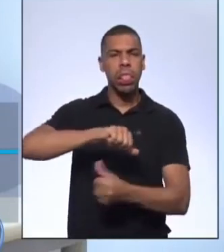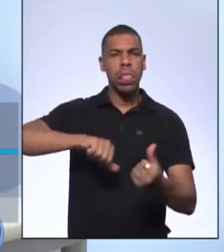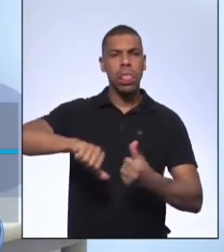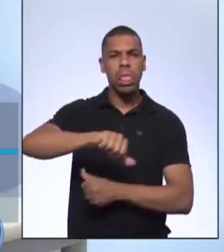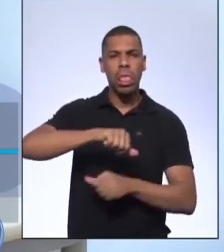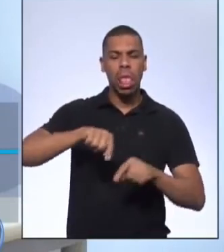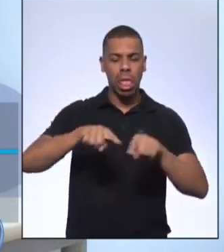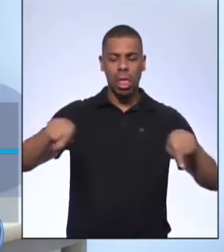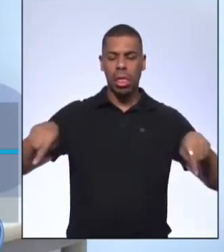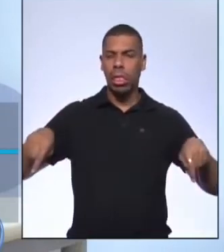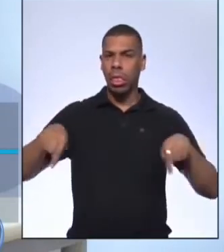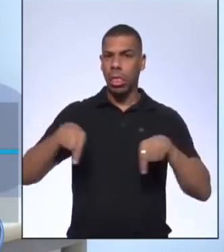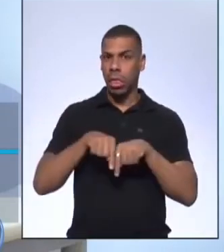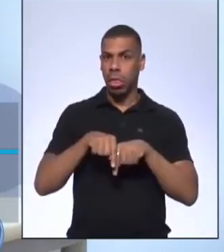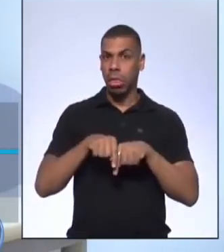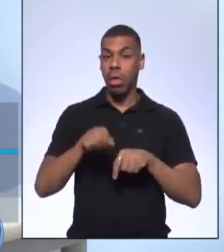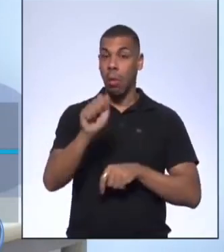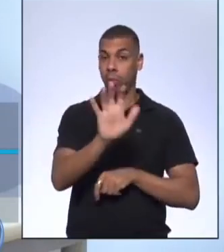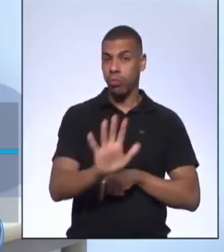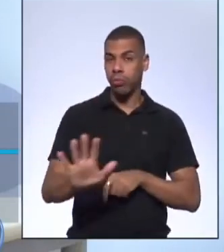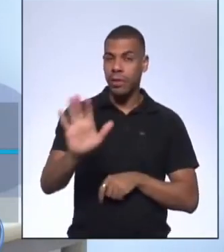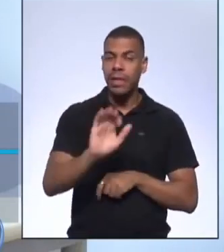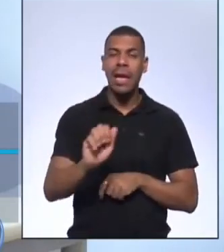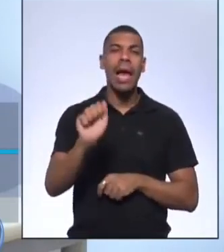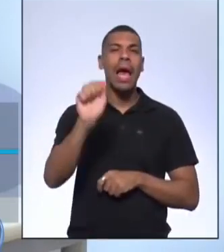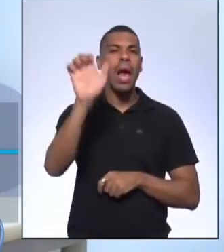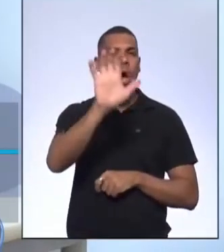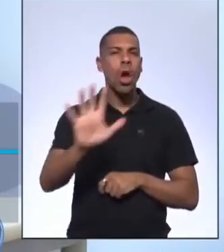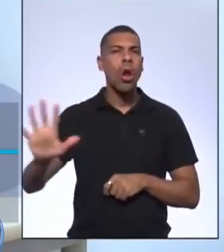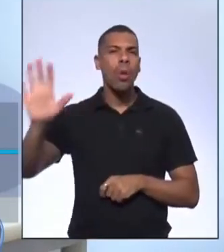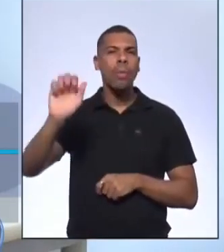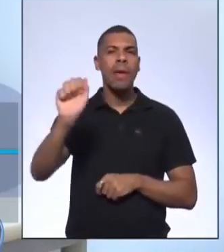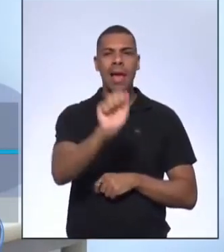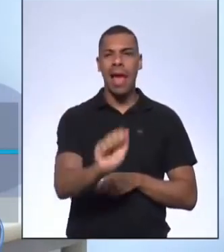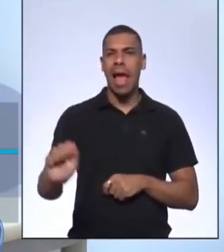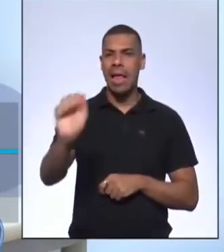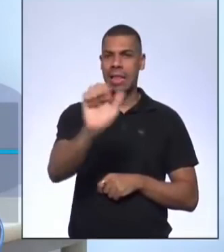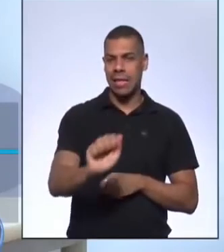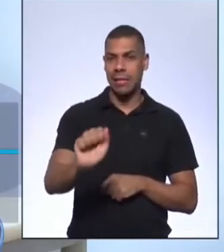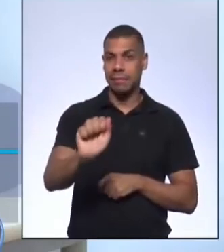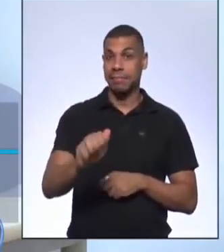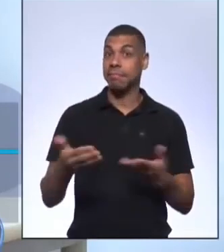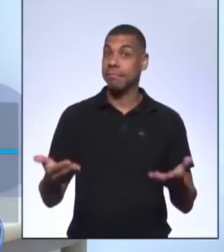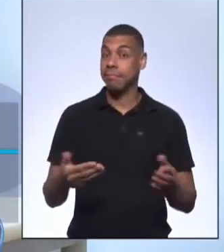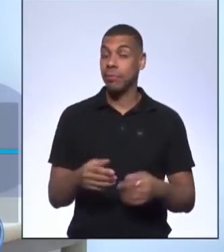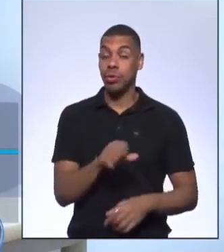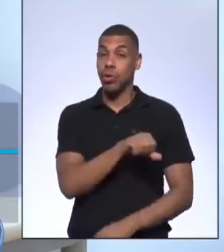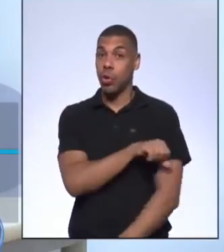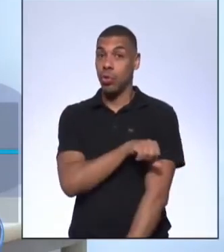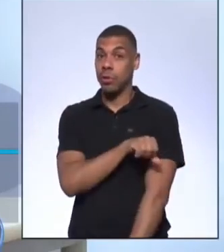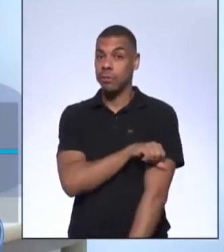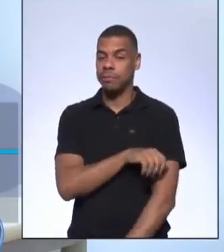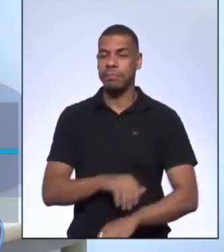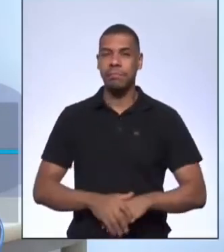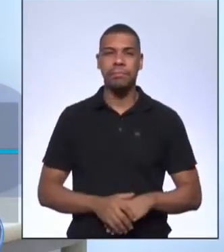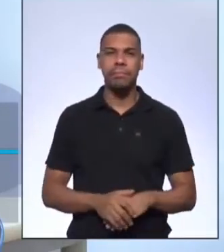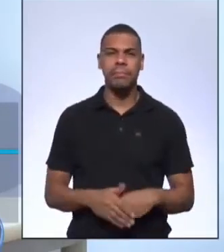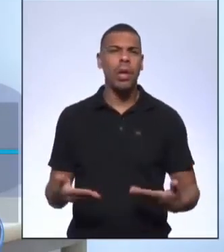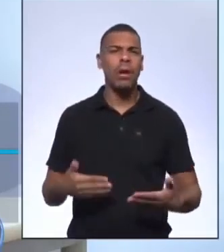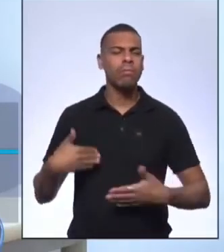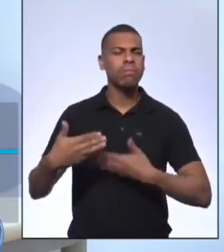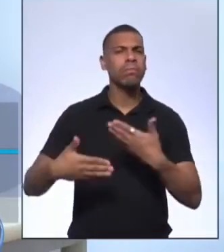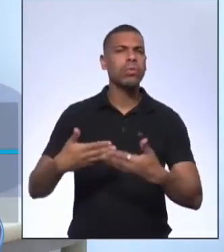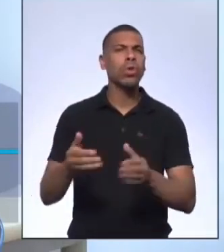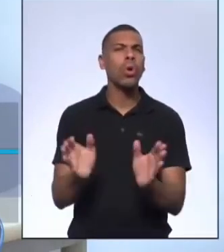Transformações territoriais, Oceania, Europa e Ásia. É a aula do nono ano. Essa aula ela foi construída